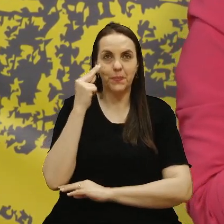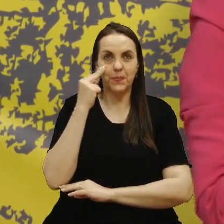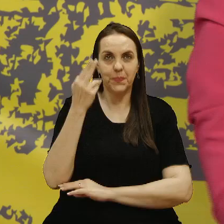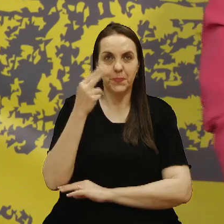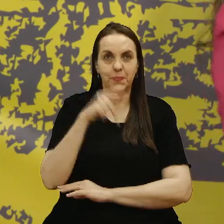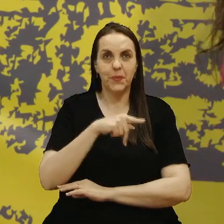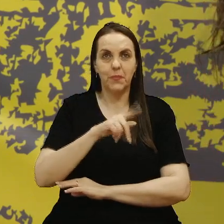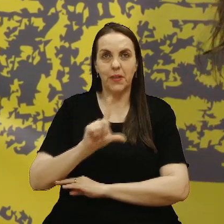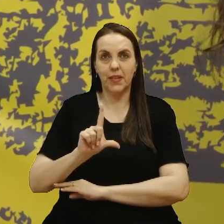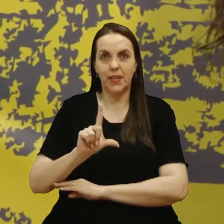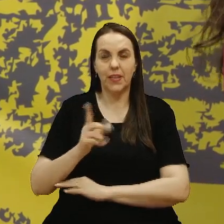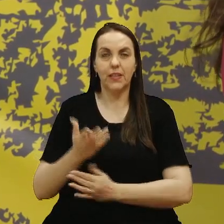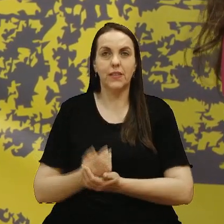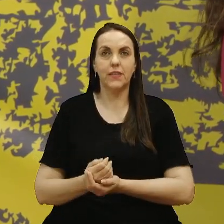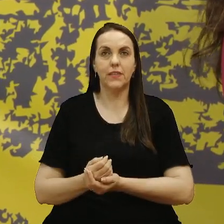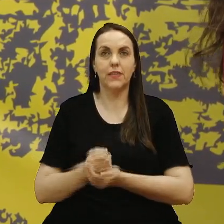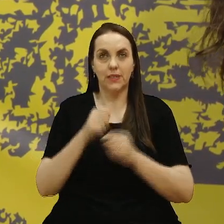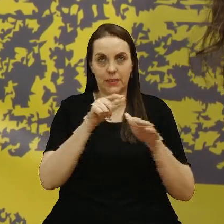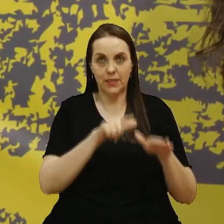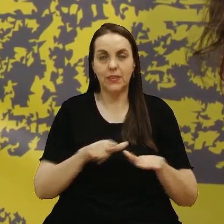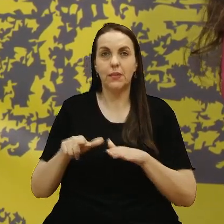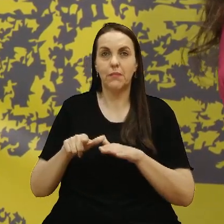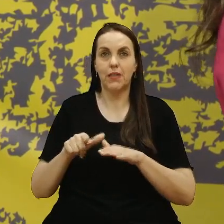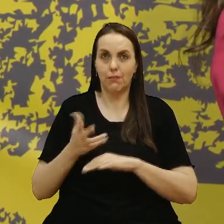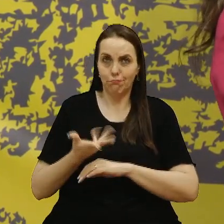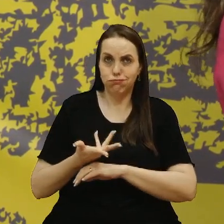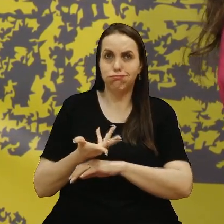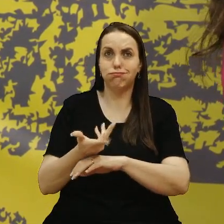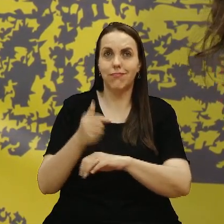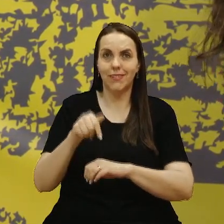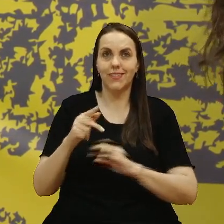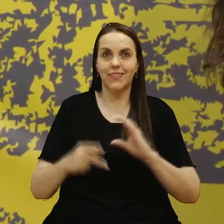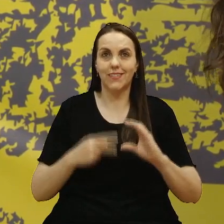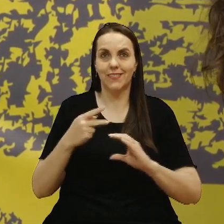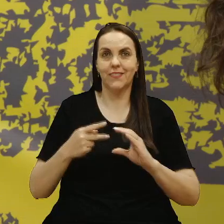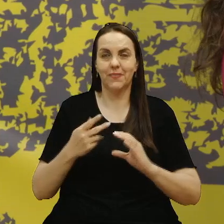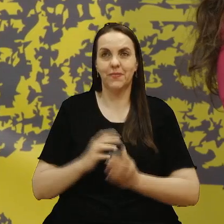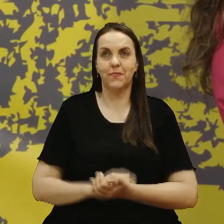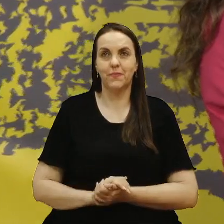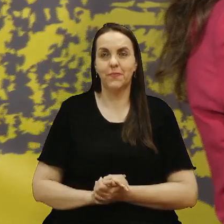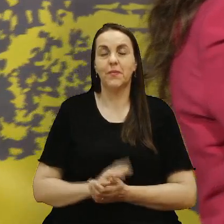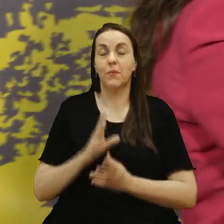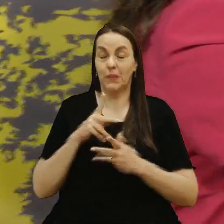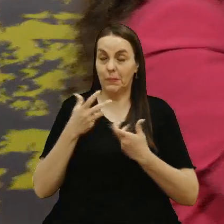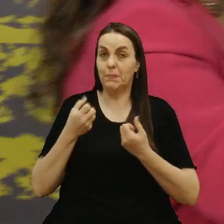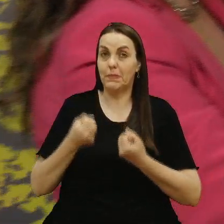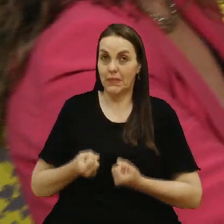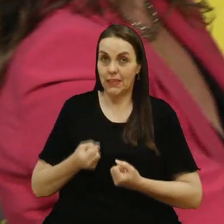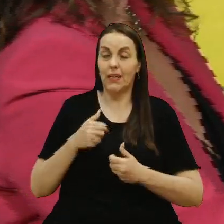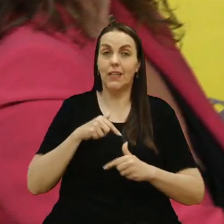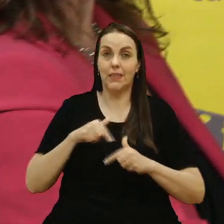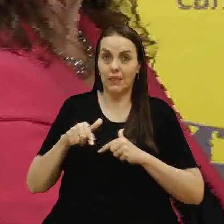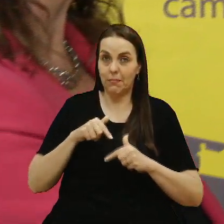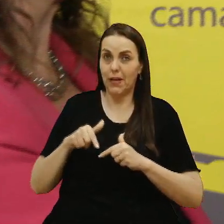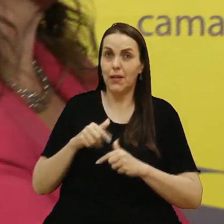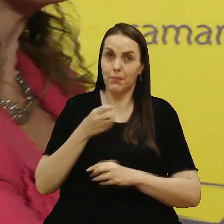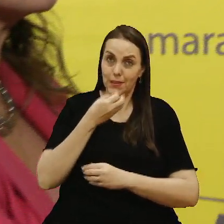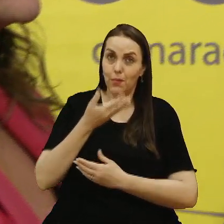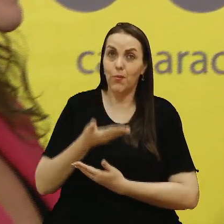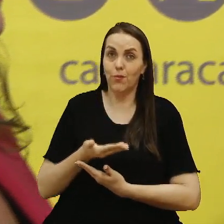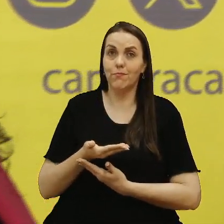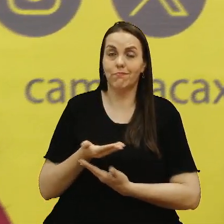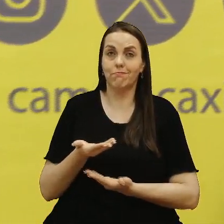do PL, semana corrida aqui na Câmara de Vereadores, né? Muito pesada, muito trabalhosa, mas é bom quando que a